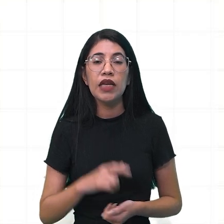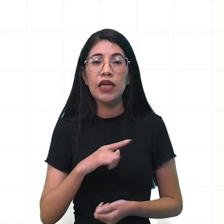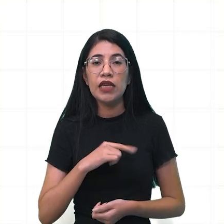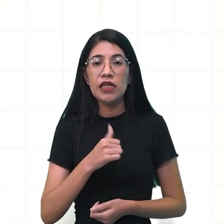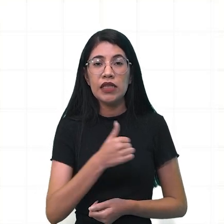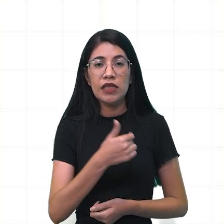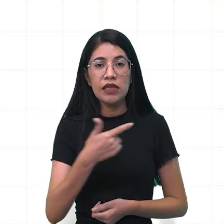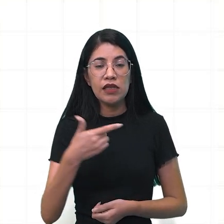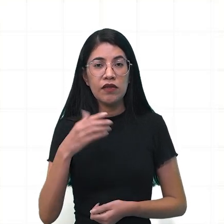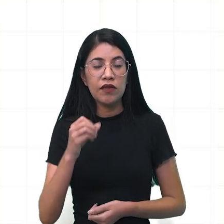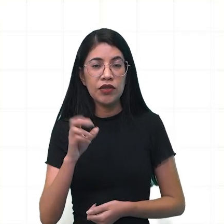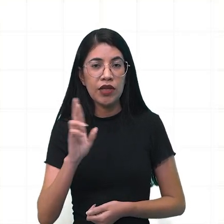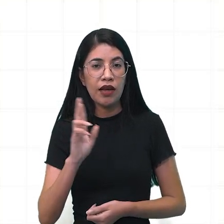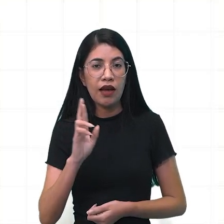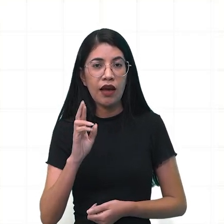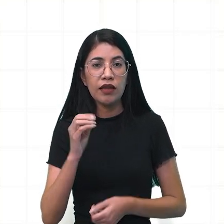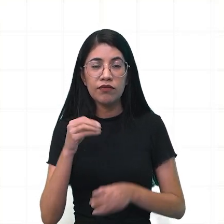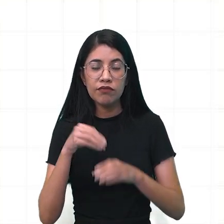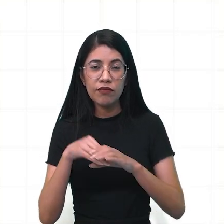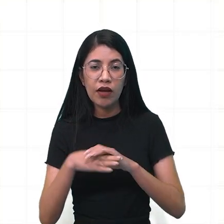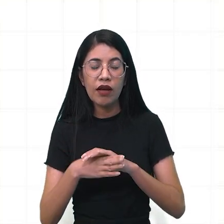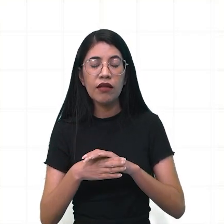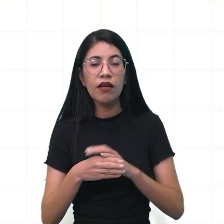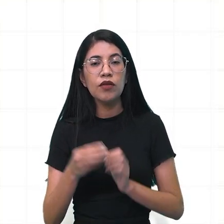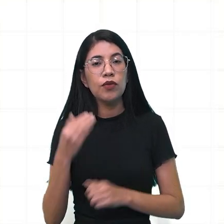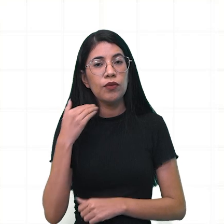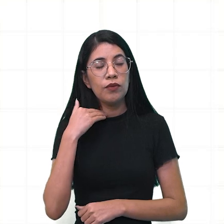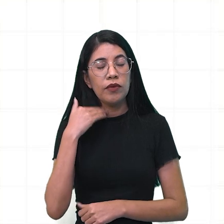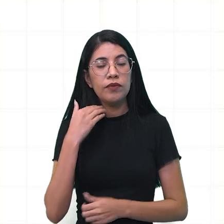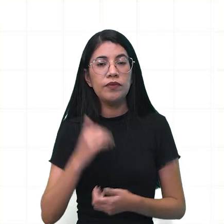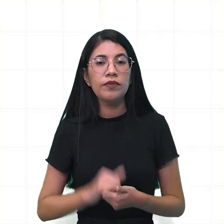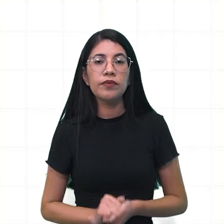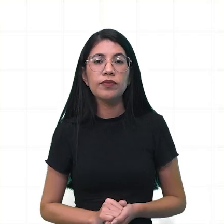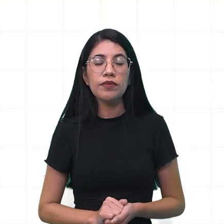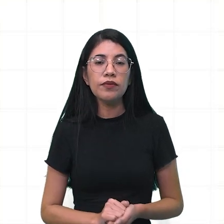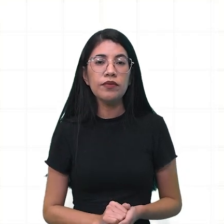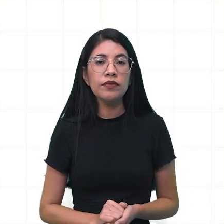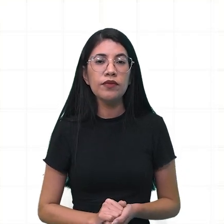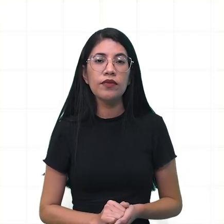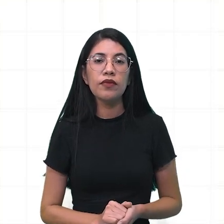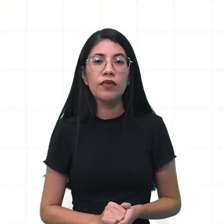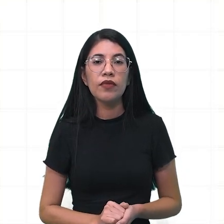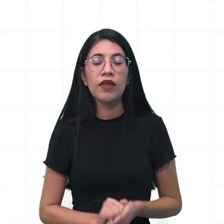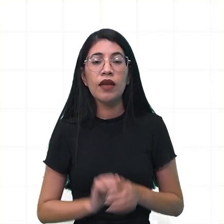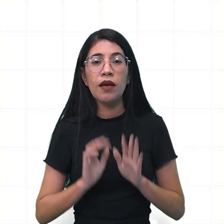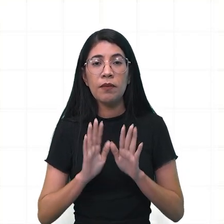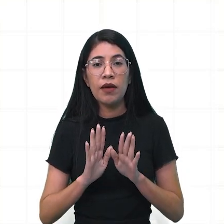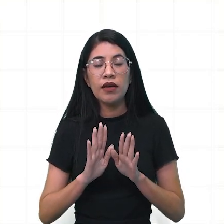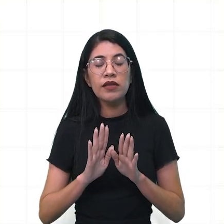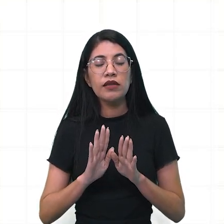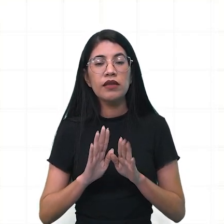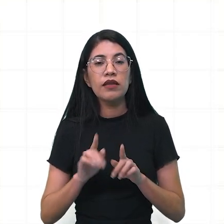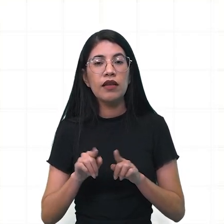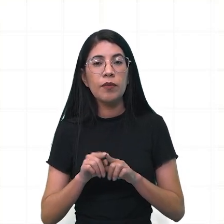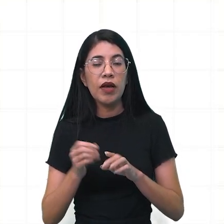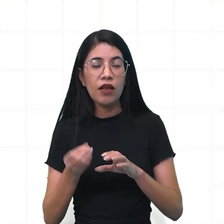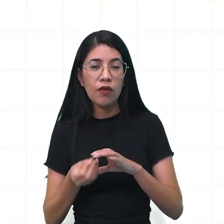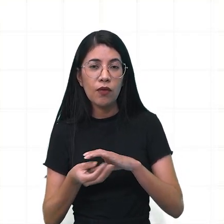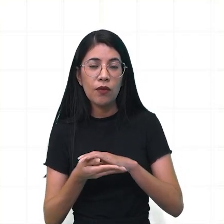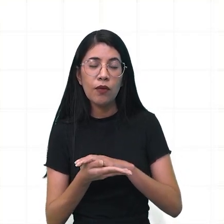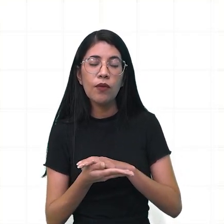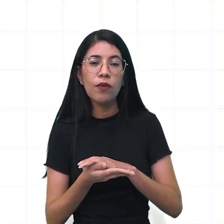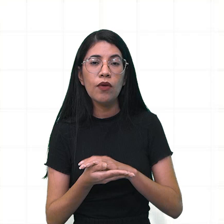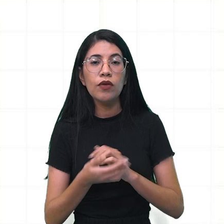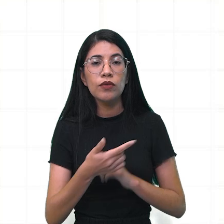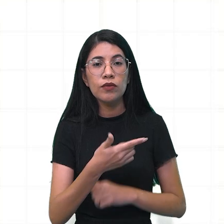r$ 0 na conta né só que aí foi depositado aqui